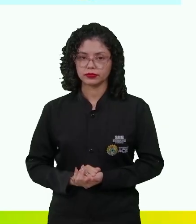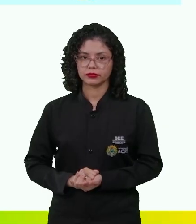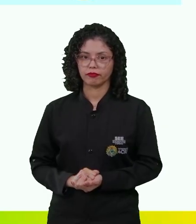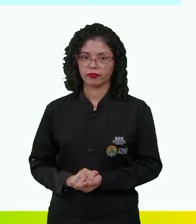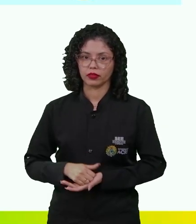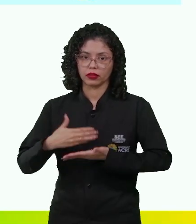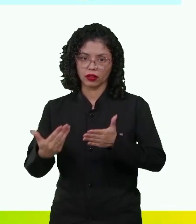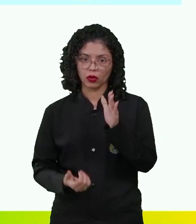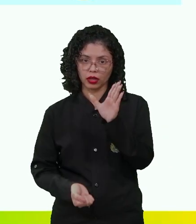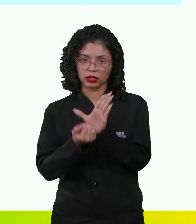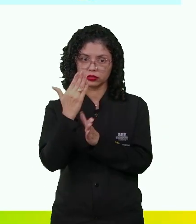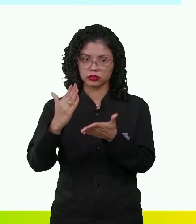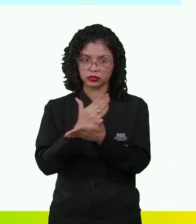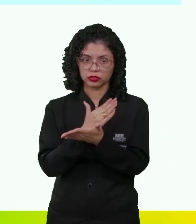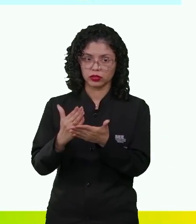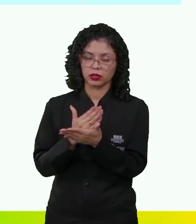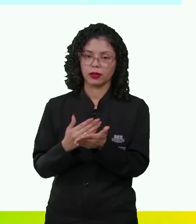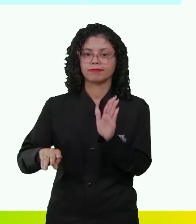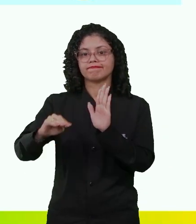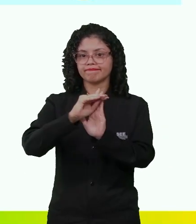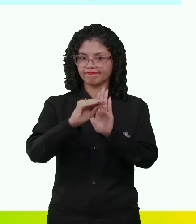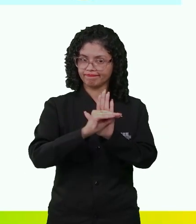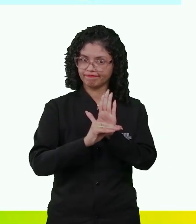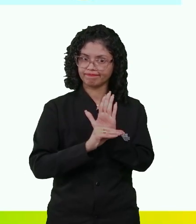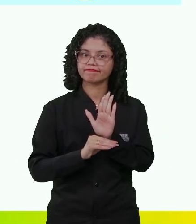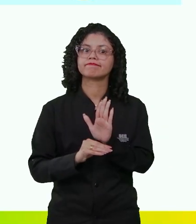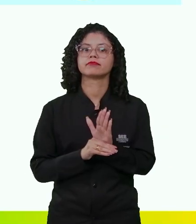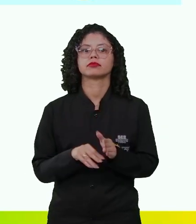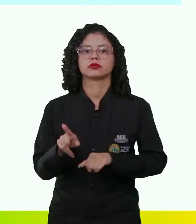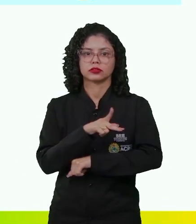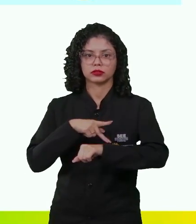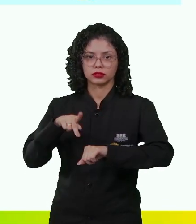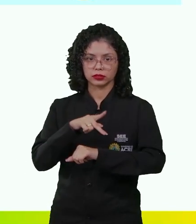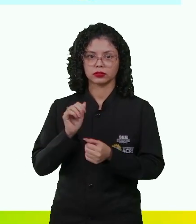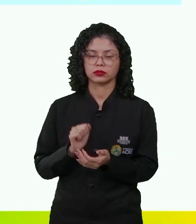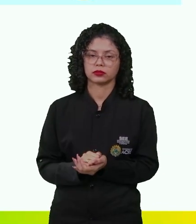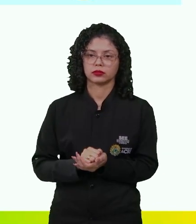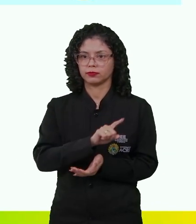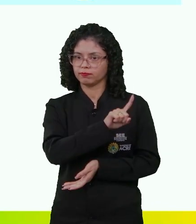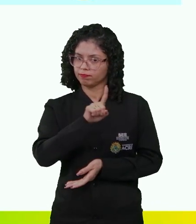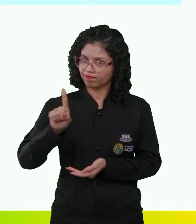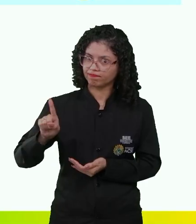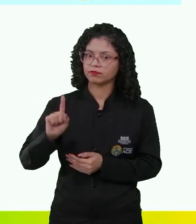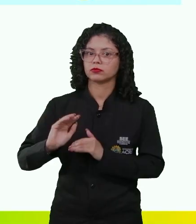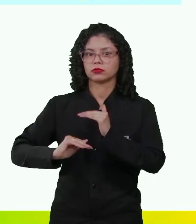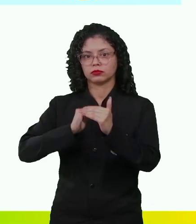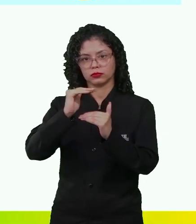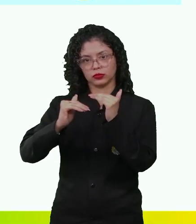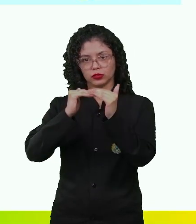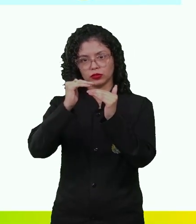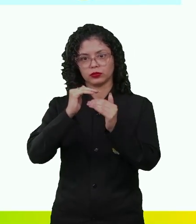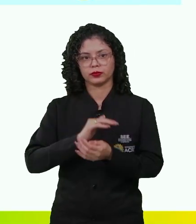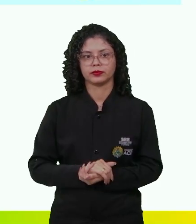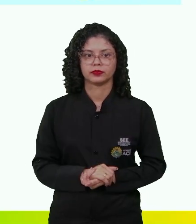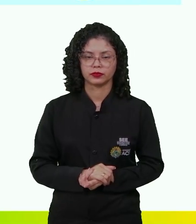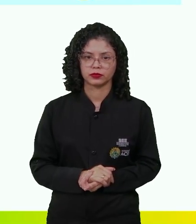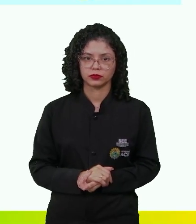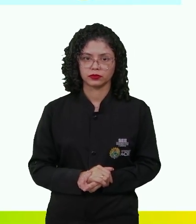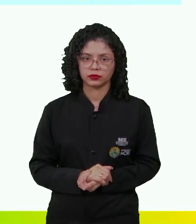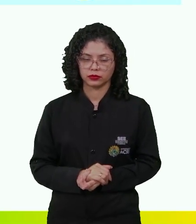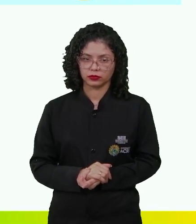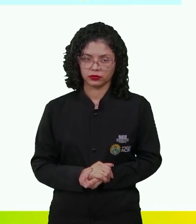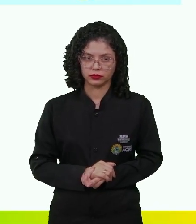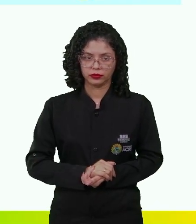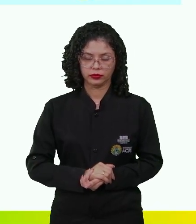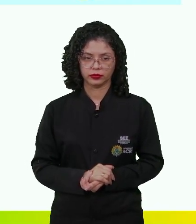deste. Dessa forma, existem alguns critérios que definem se um país é ou não